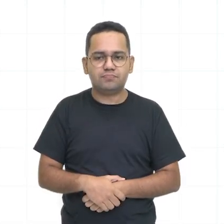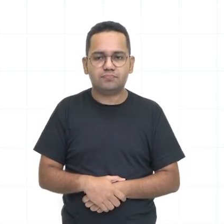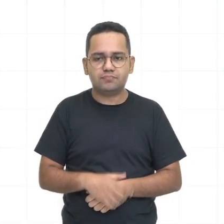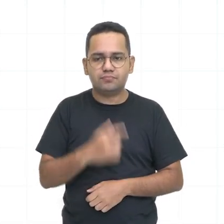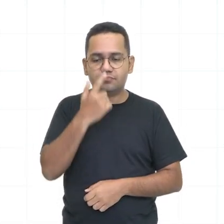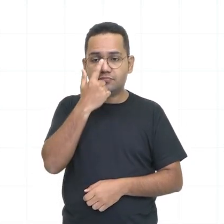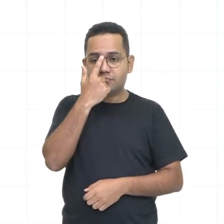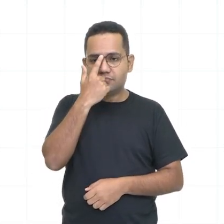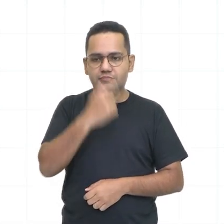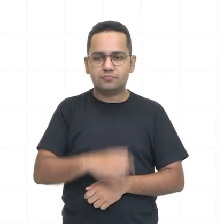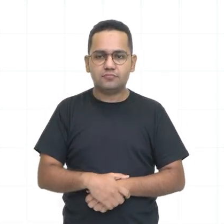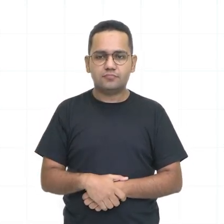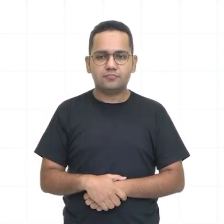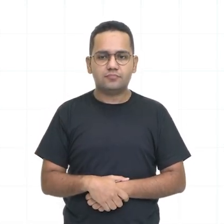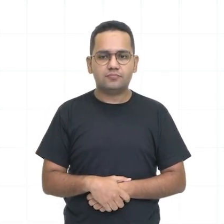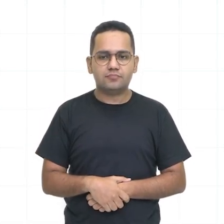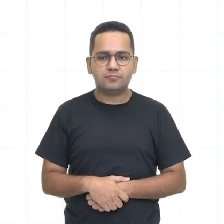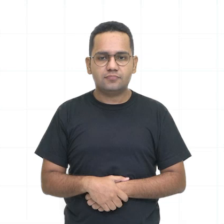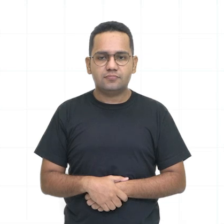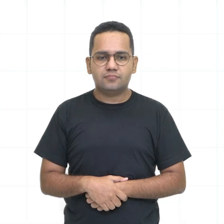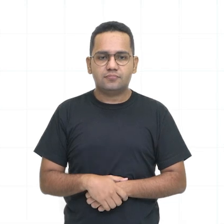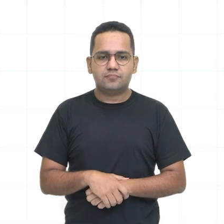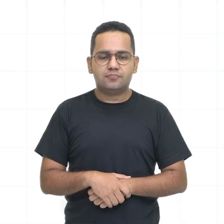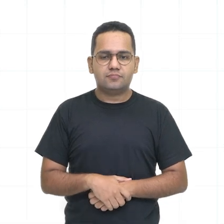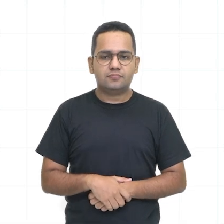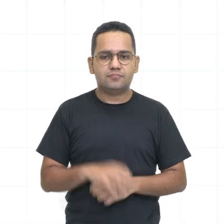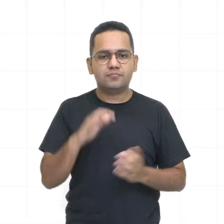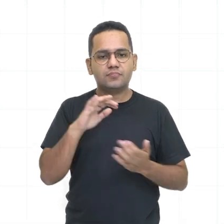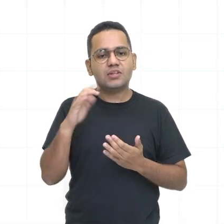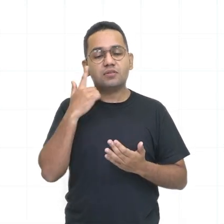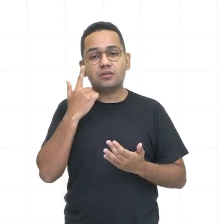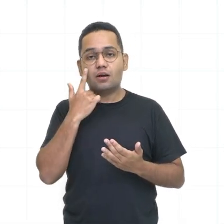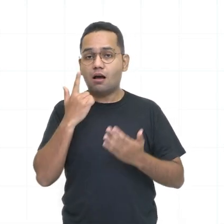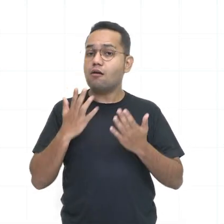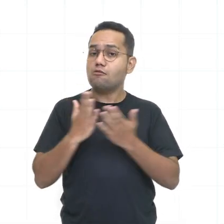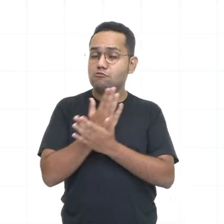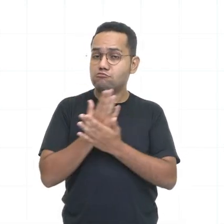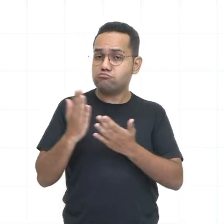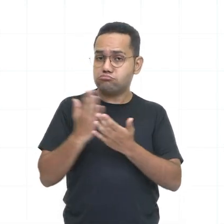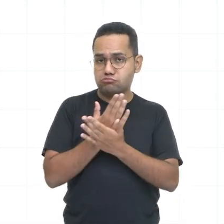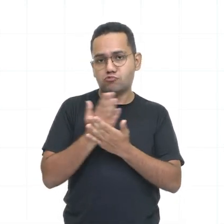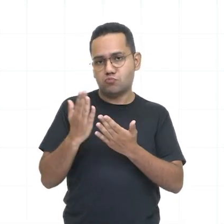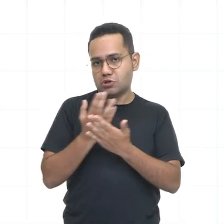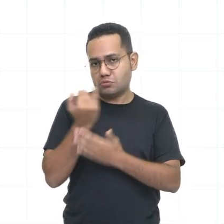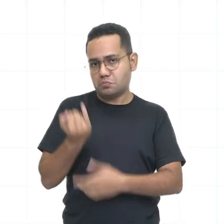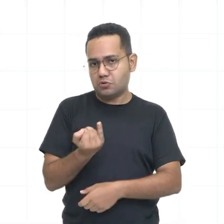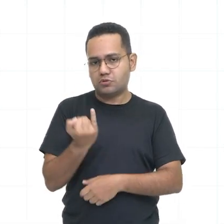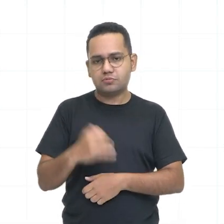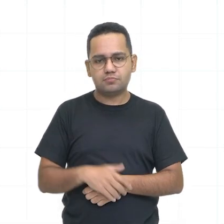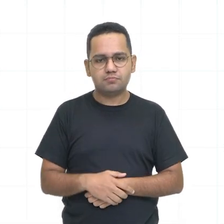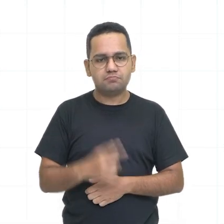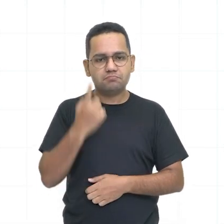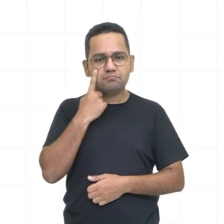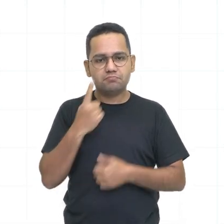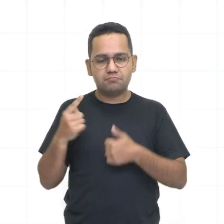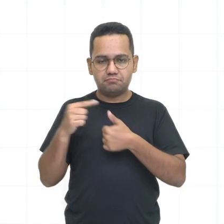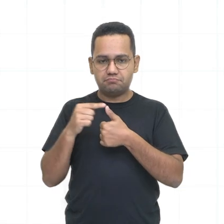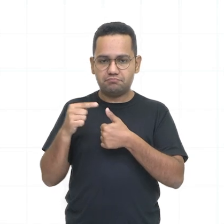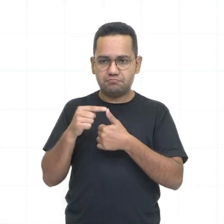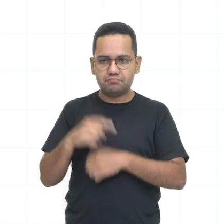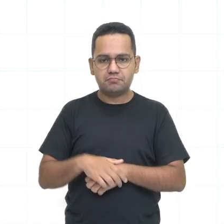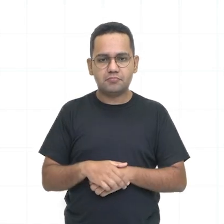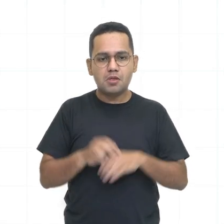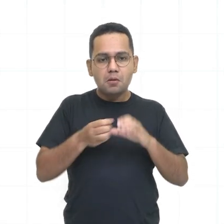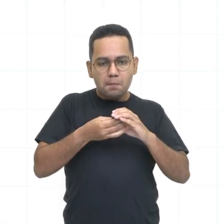esse funcionamento, eu trouxe aqui para vocês algumas dessas organelas que são muito importantes. Então, nós temos aí, ó, a